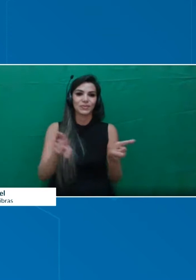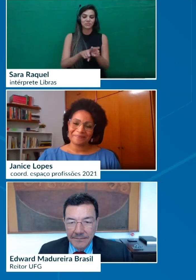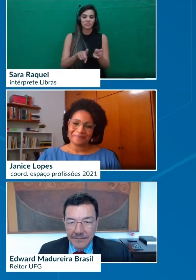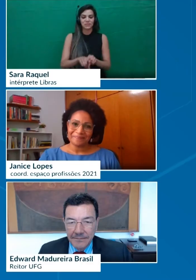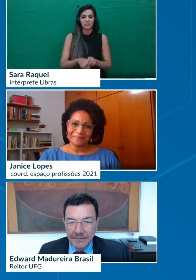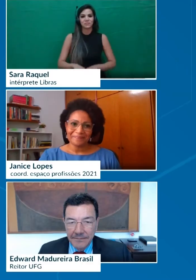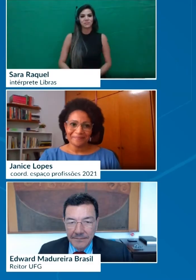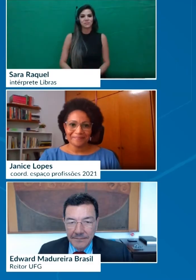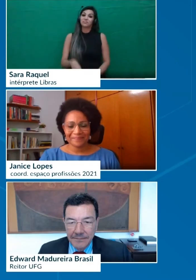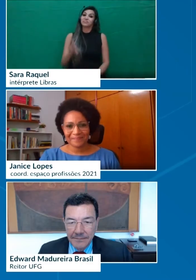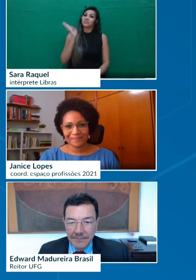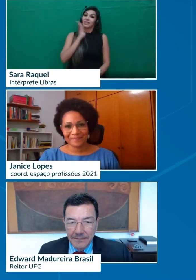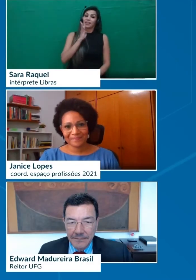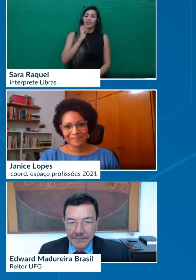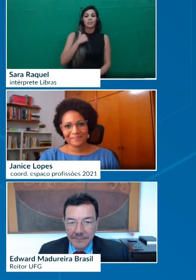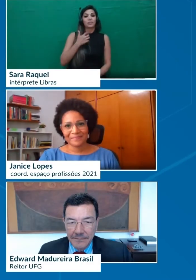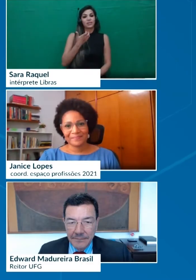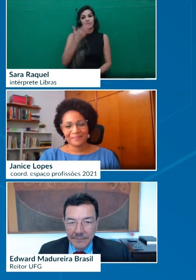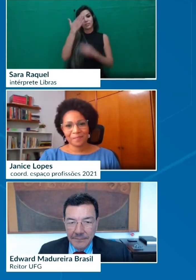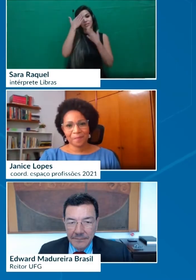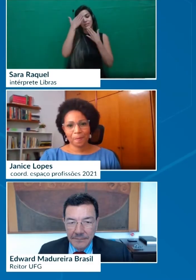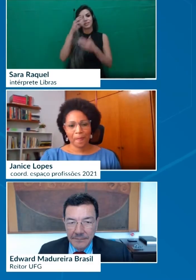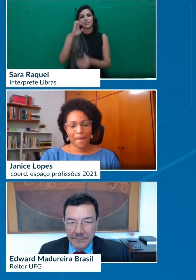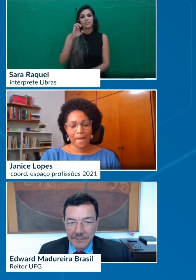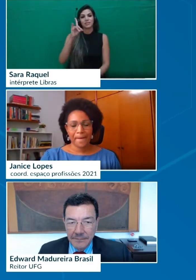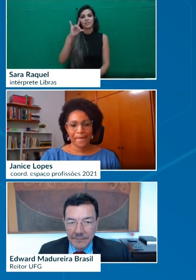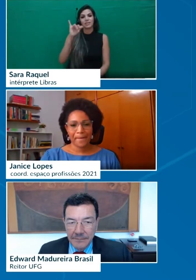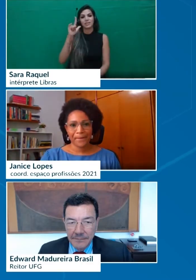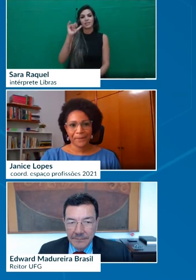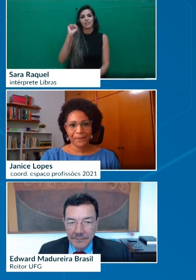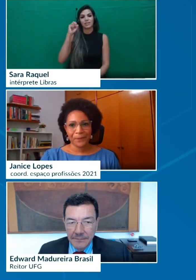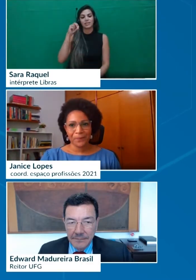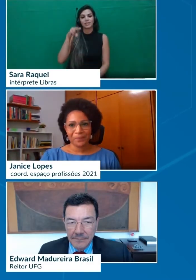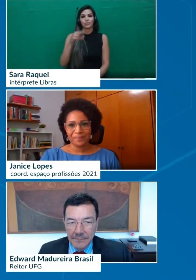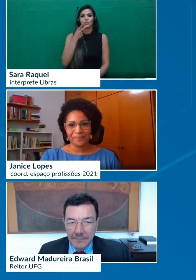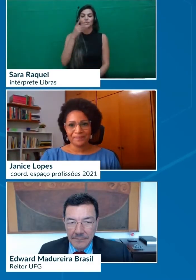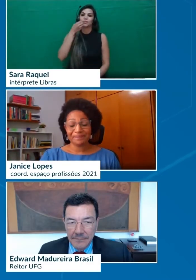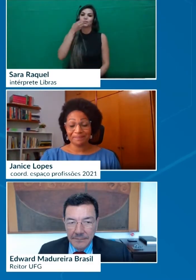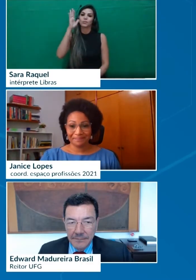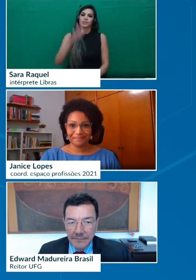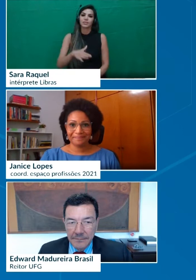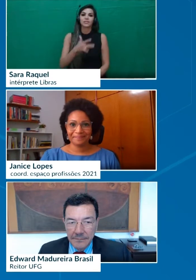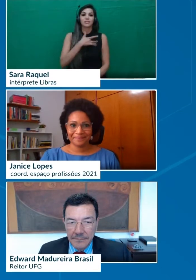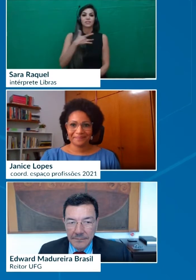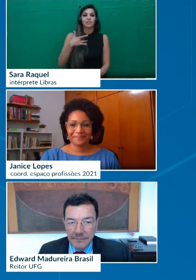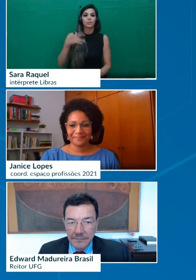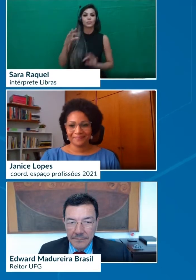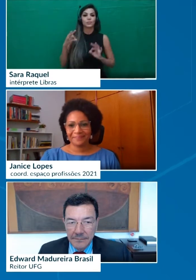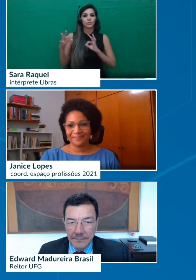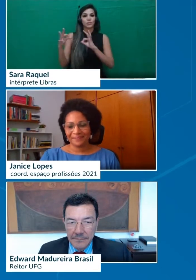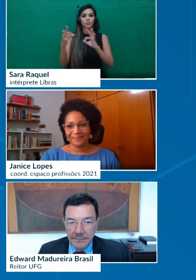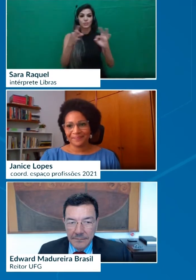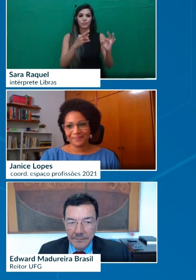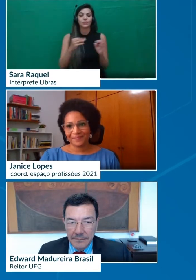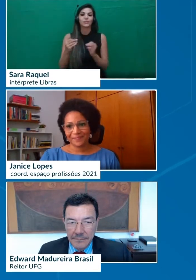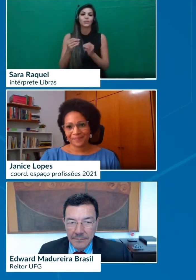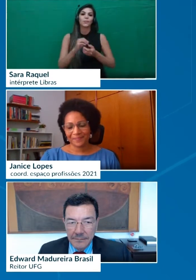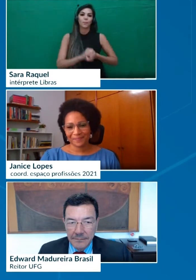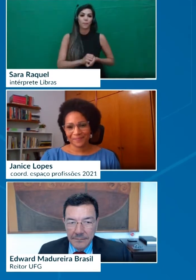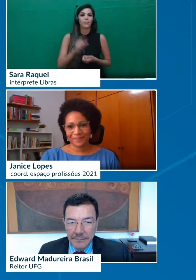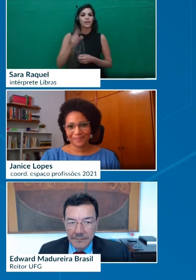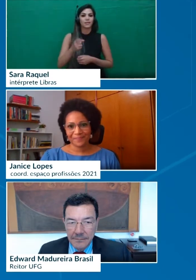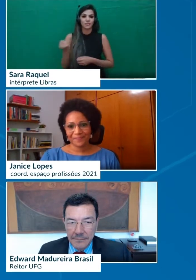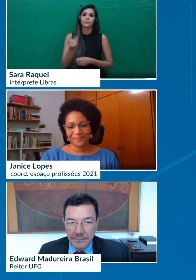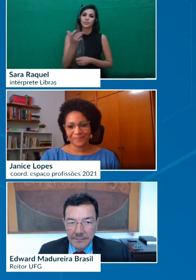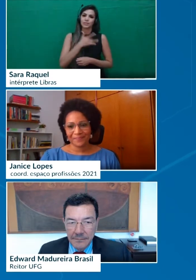agradecer aqui Edilson Silva dos Santos, dando boa tarde, saúde a todos e a todas também. Muito importante